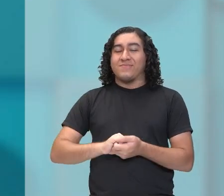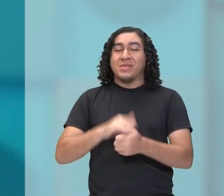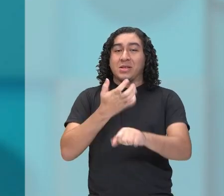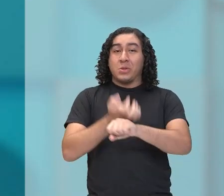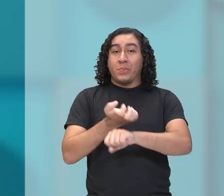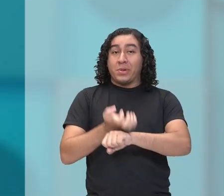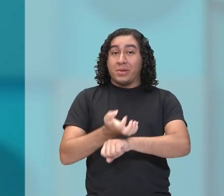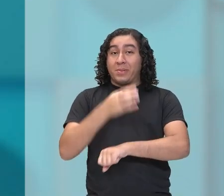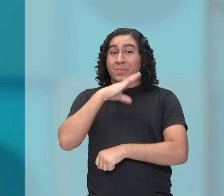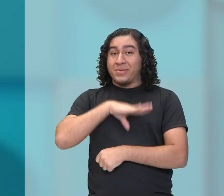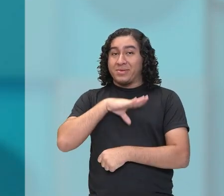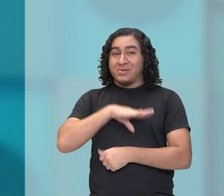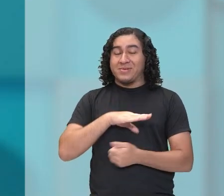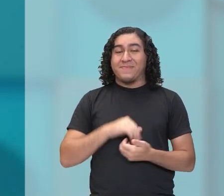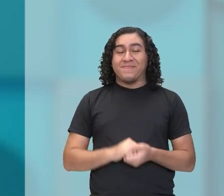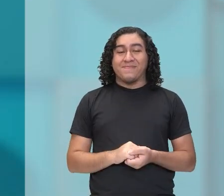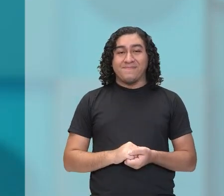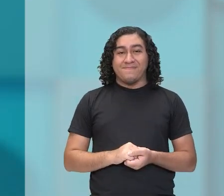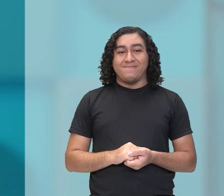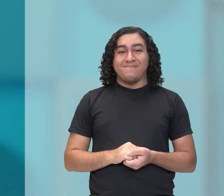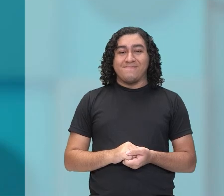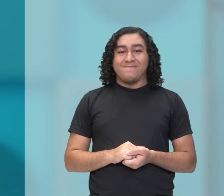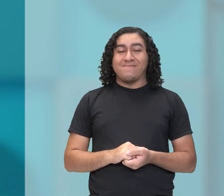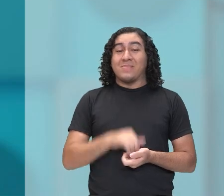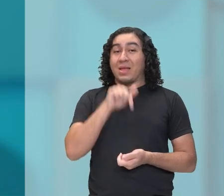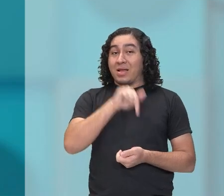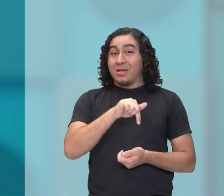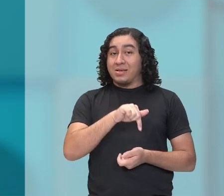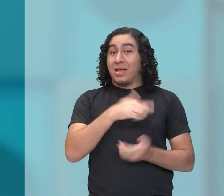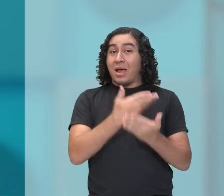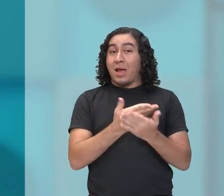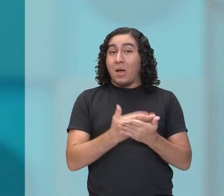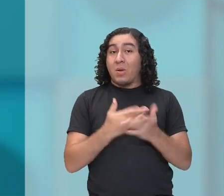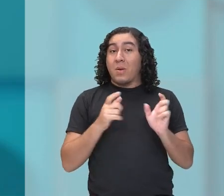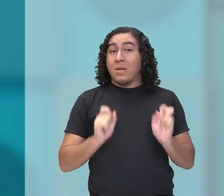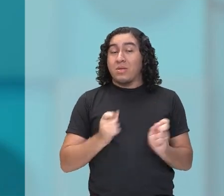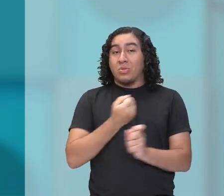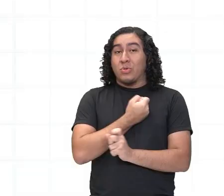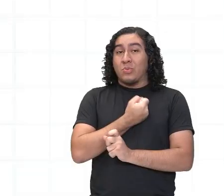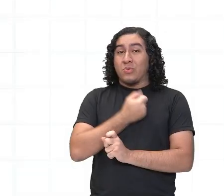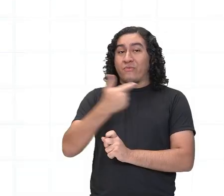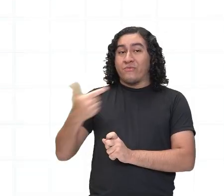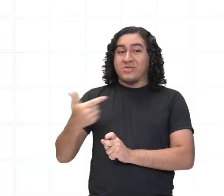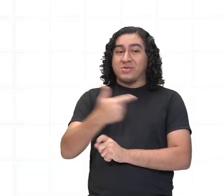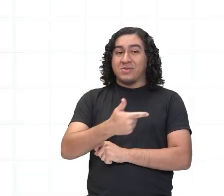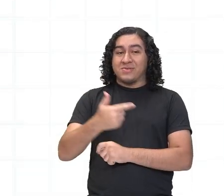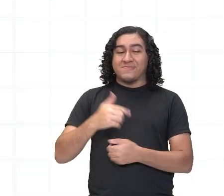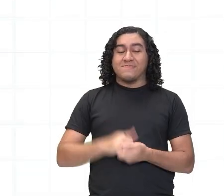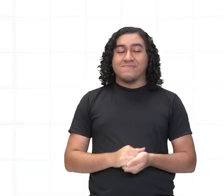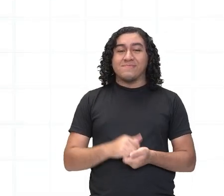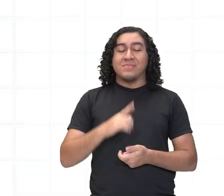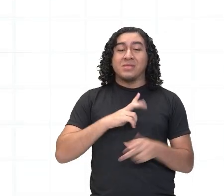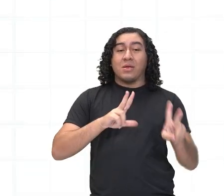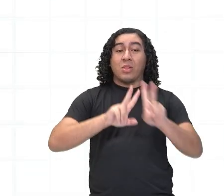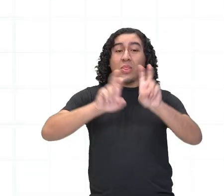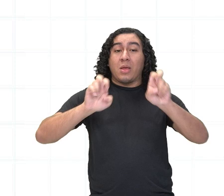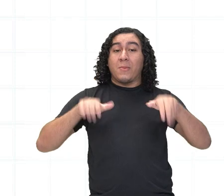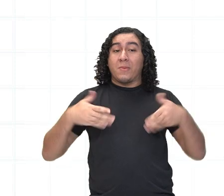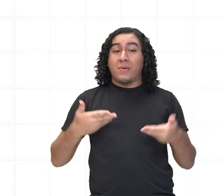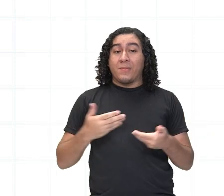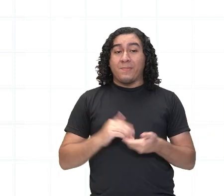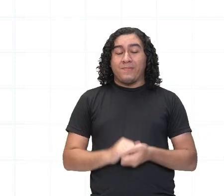componente curricular de Língua Portuguesa, e esta é a nossa aula de número 22, que tem como seguinte objeto